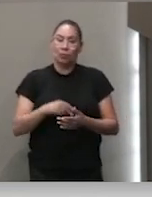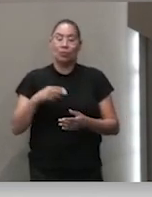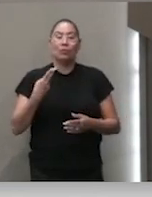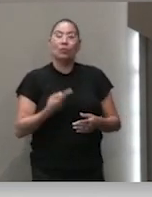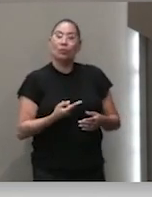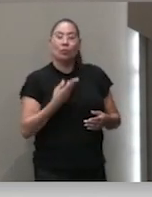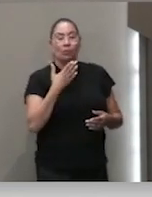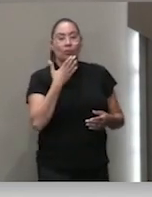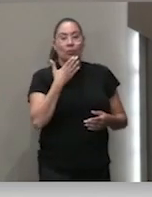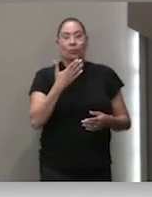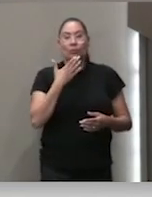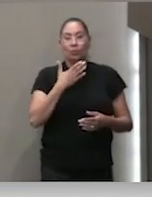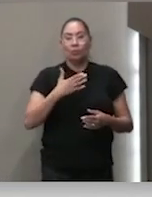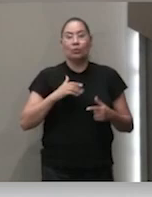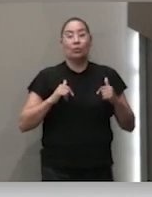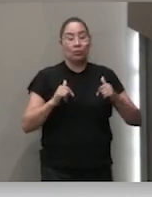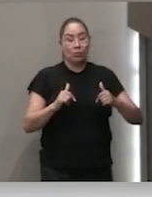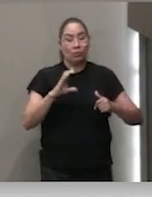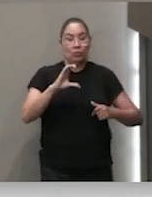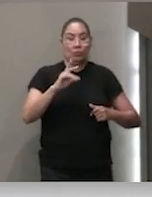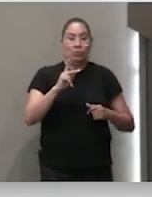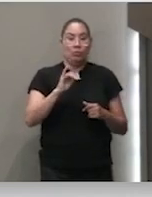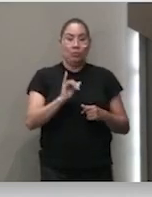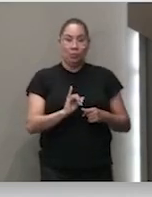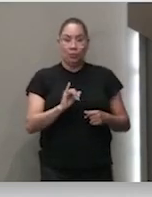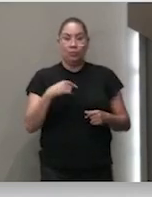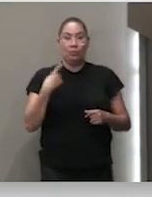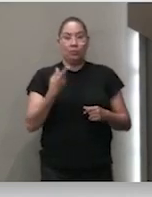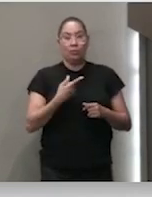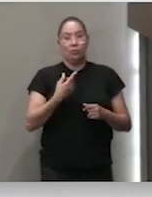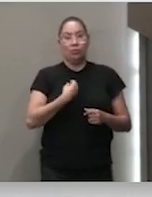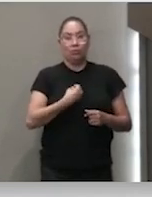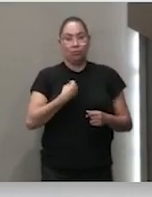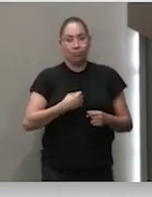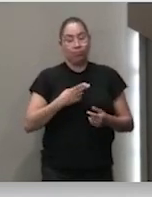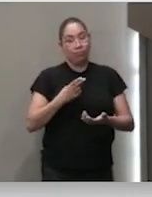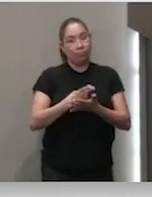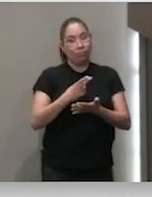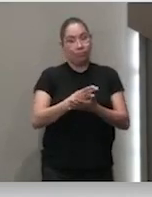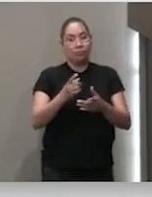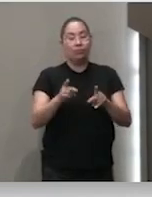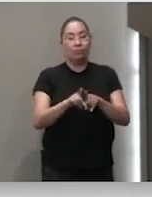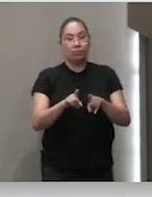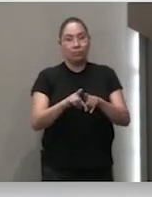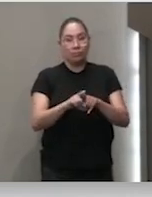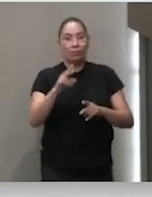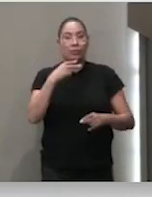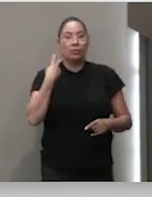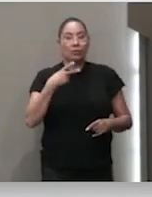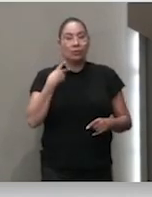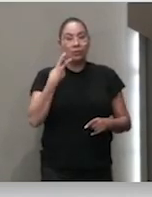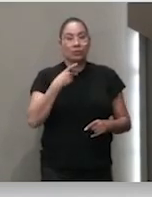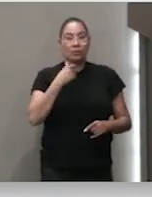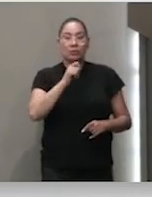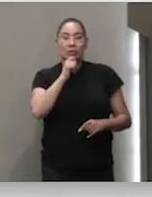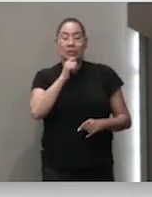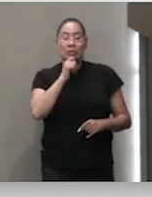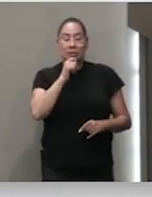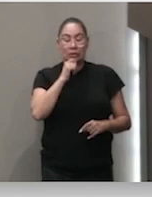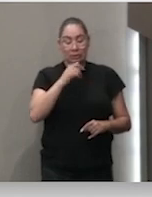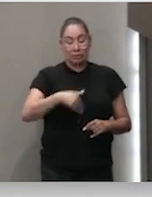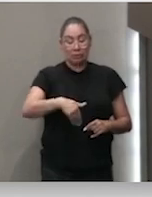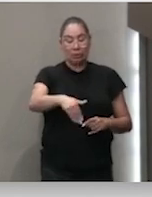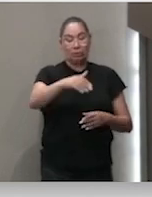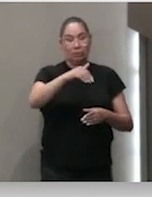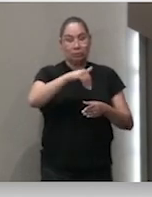orientarmos, né, para que de fato a CPI que foi instalada, né, prossiga, mesmo com os vereadores que não foram eleitos